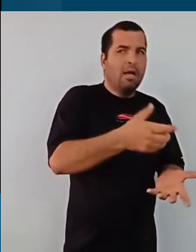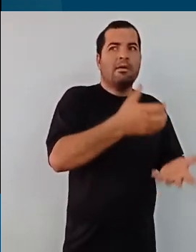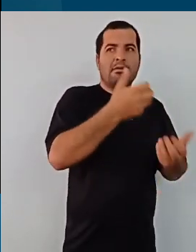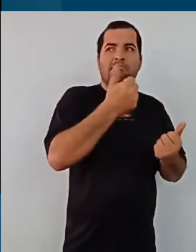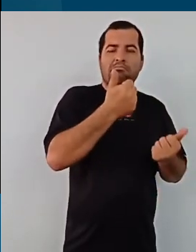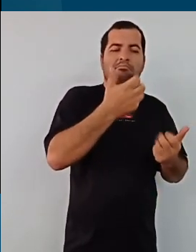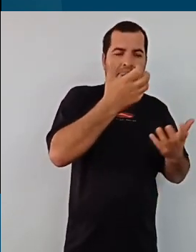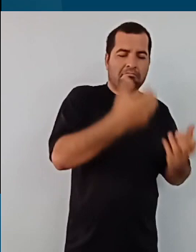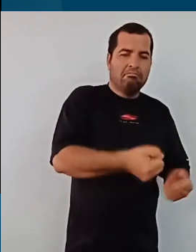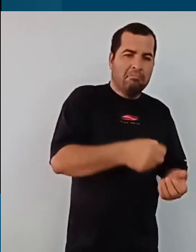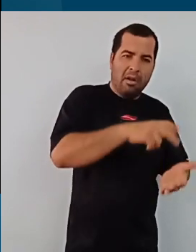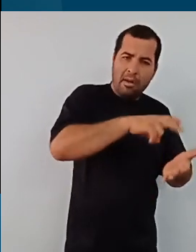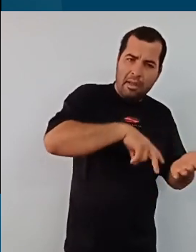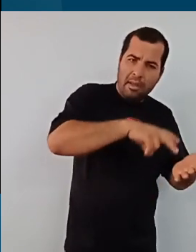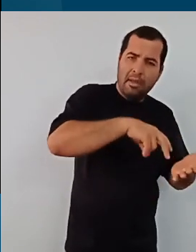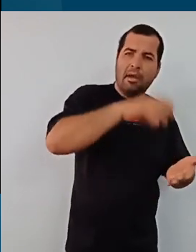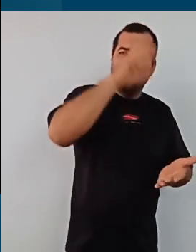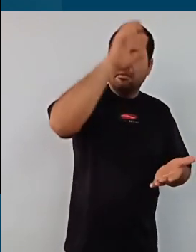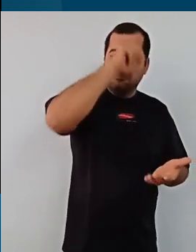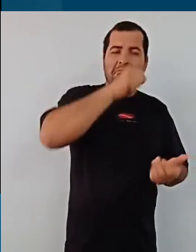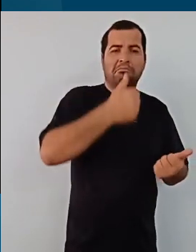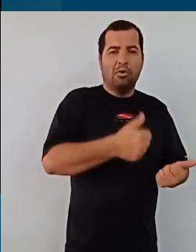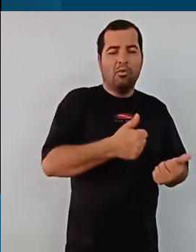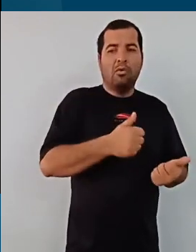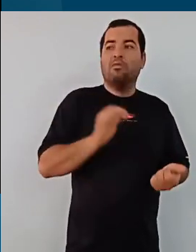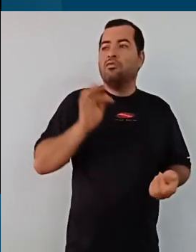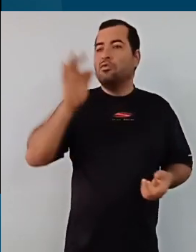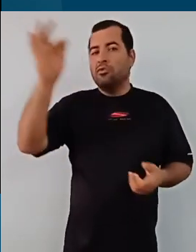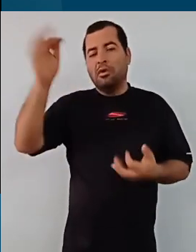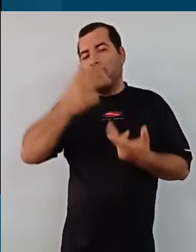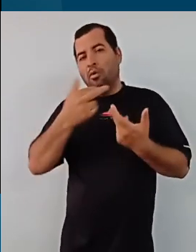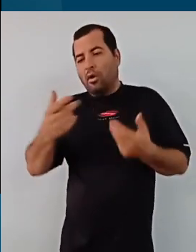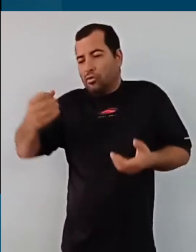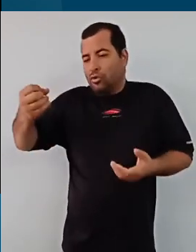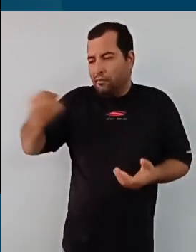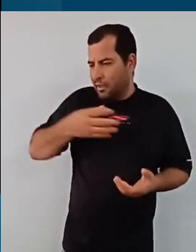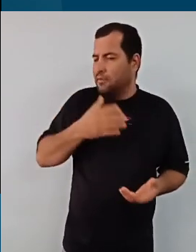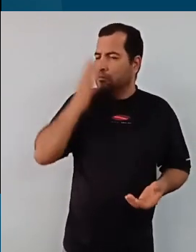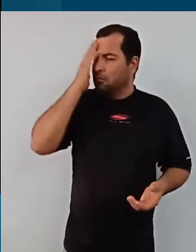questão nova, e as questões de Prova Brasil, provas